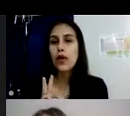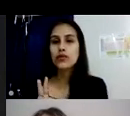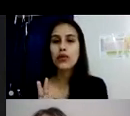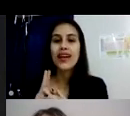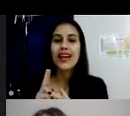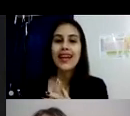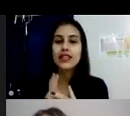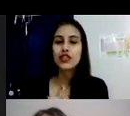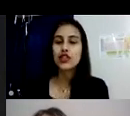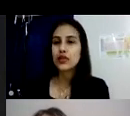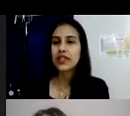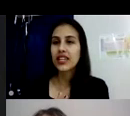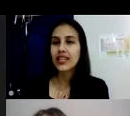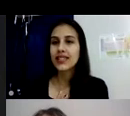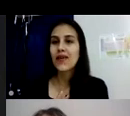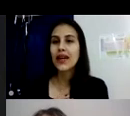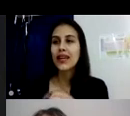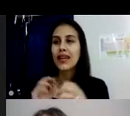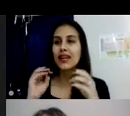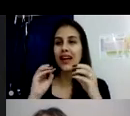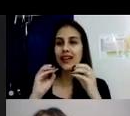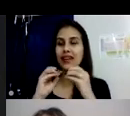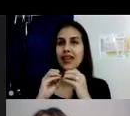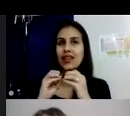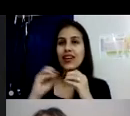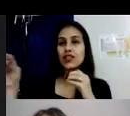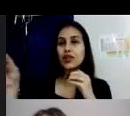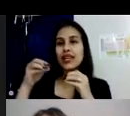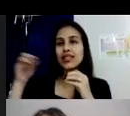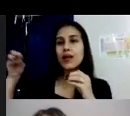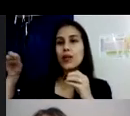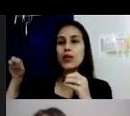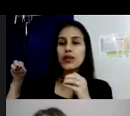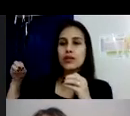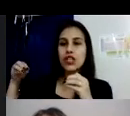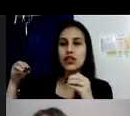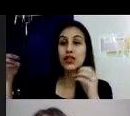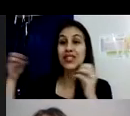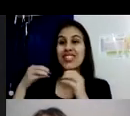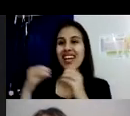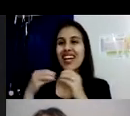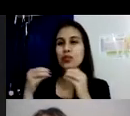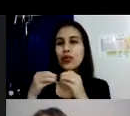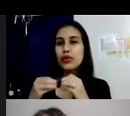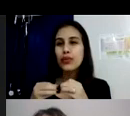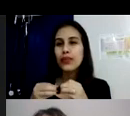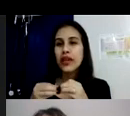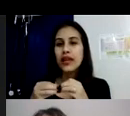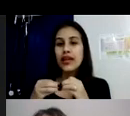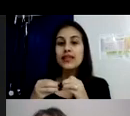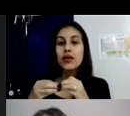segundo ponto, esse tipo de medicação, ela faz associação com outras medicações, interage